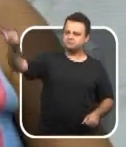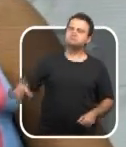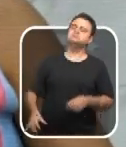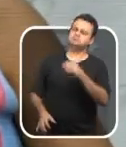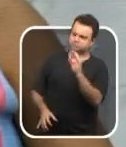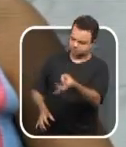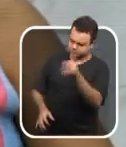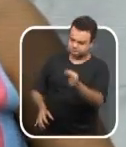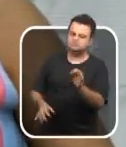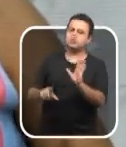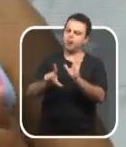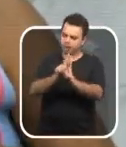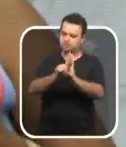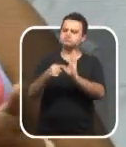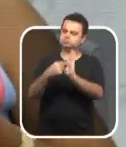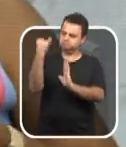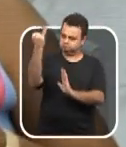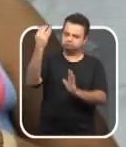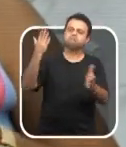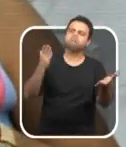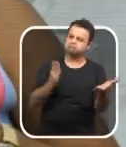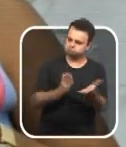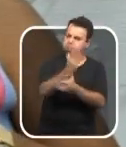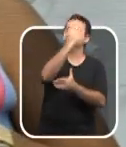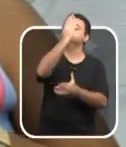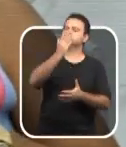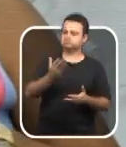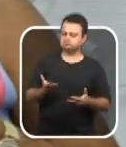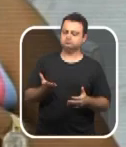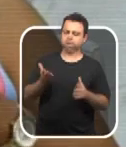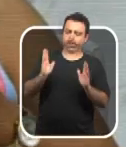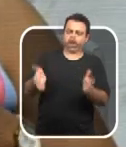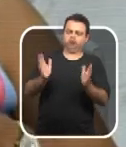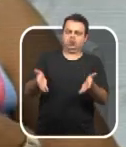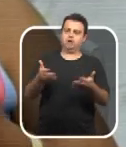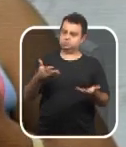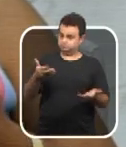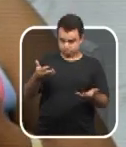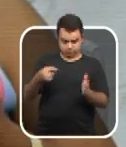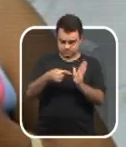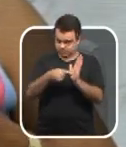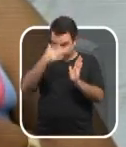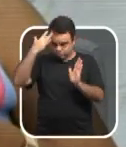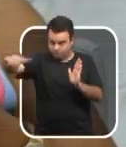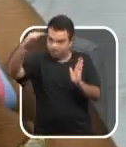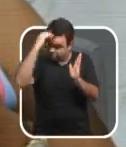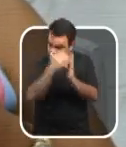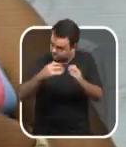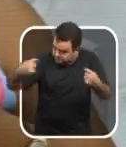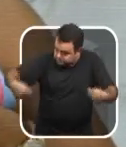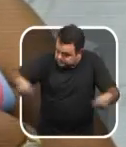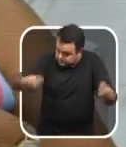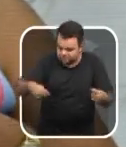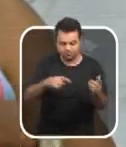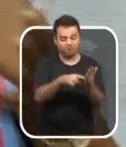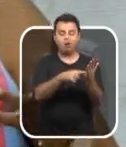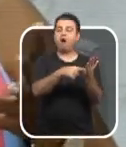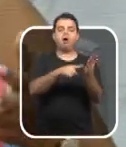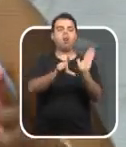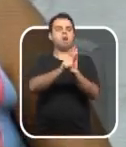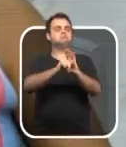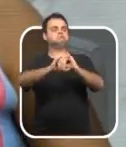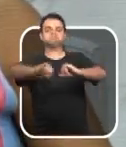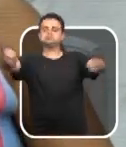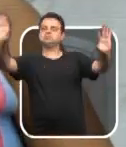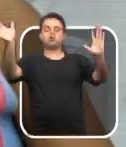lei. Então, acho que quando nós aprovamos uma lei em plenário, a gente quer ver acontecer. Não só ser um papel, um